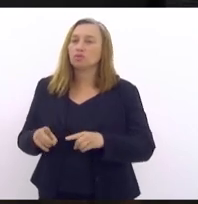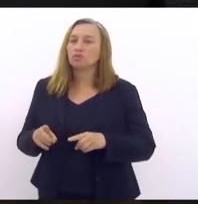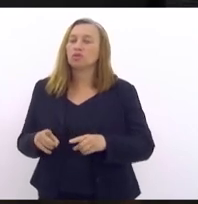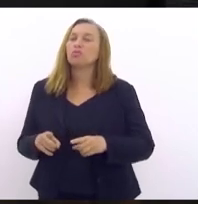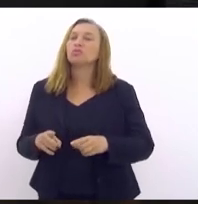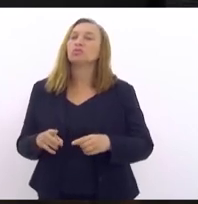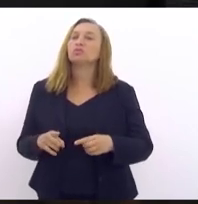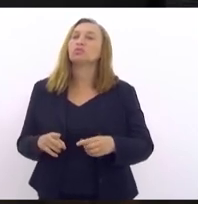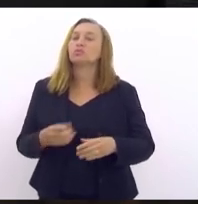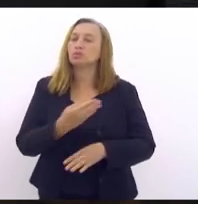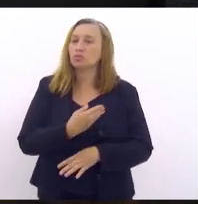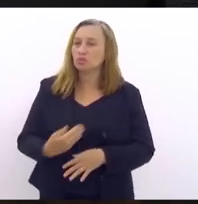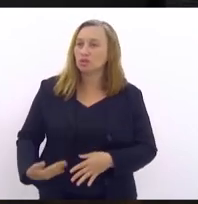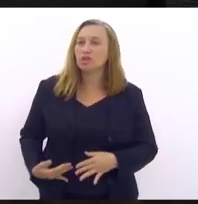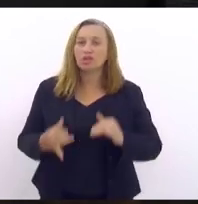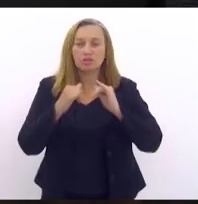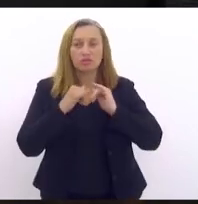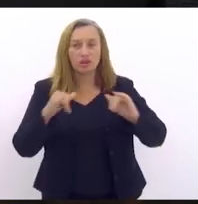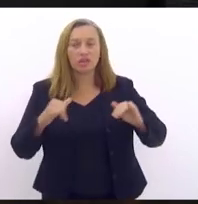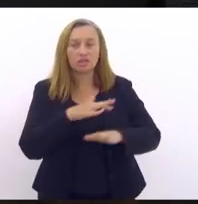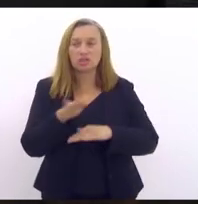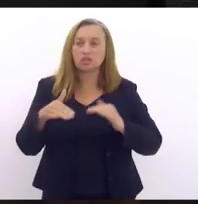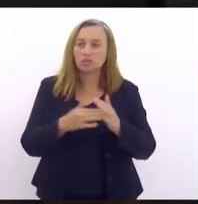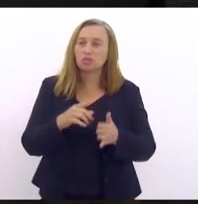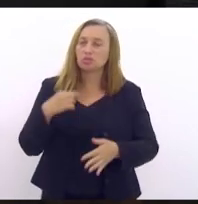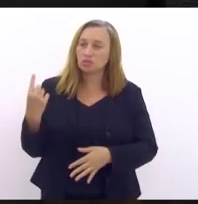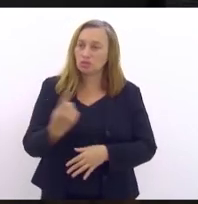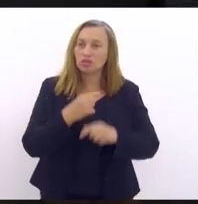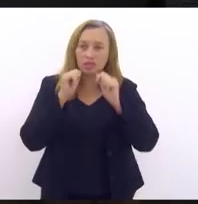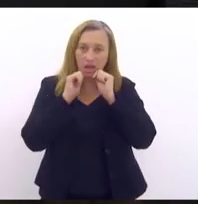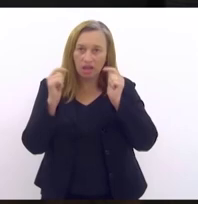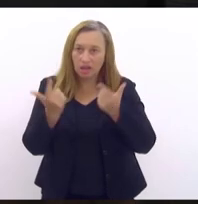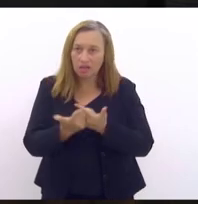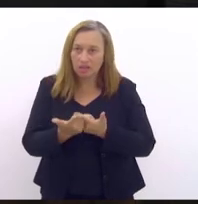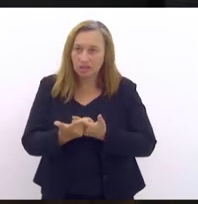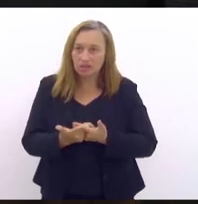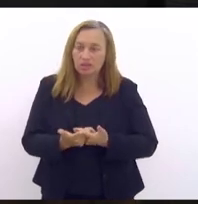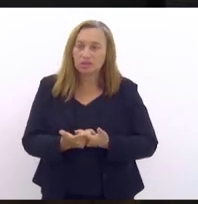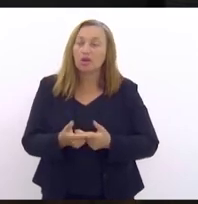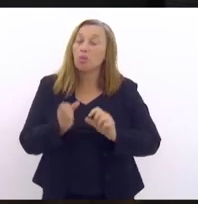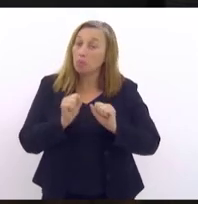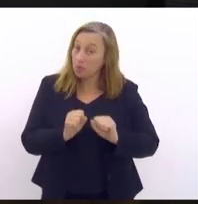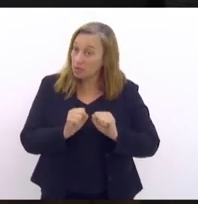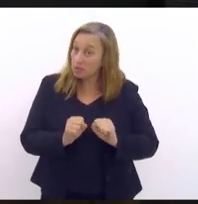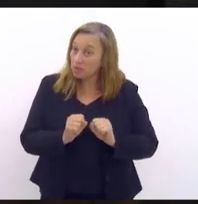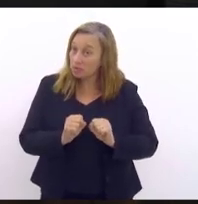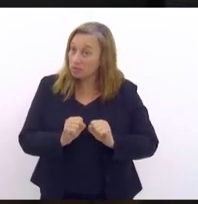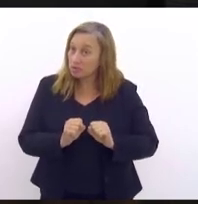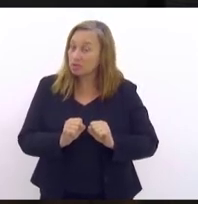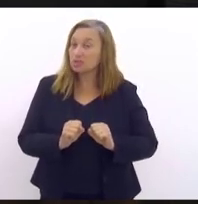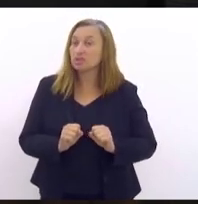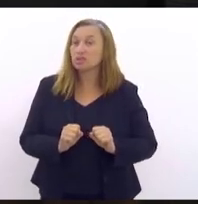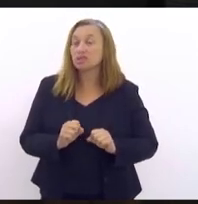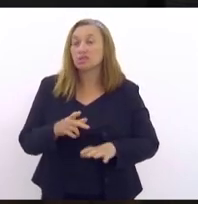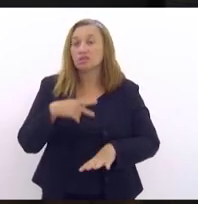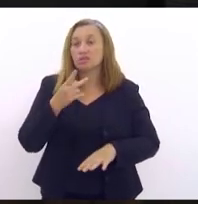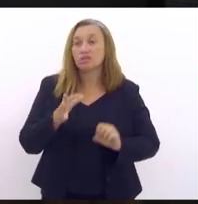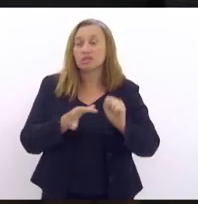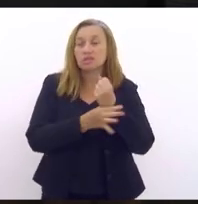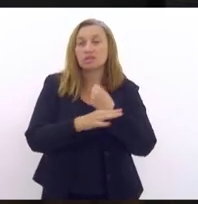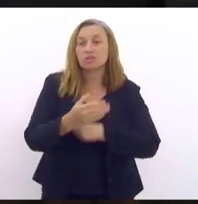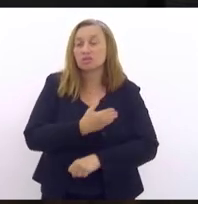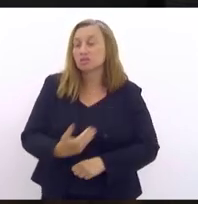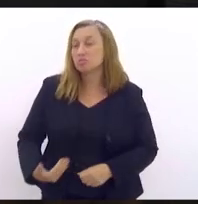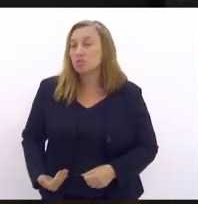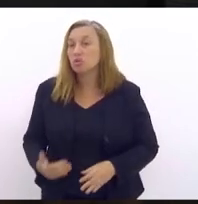independente, conclamando que todos nós da Assembleia possamos sim tocar nessa ferida chamada segurança pública,